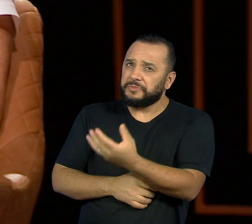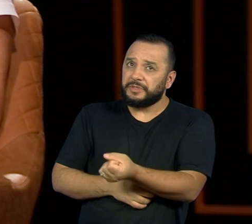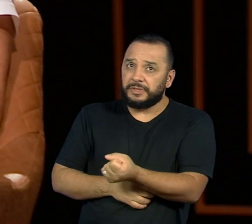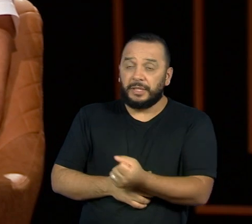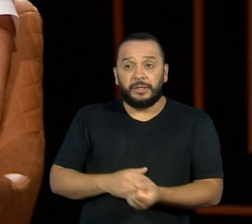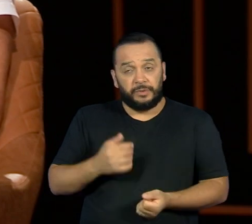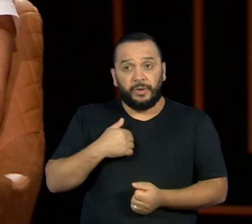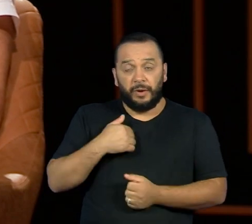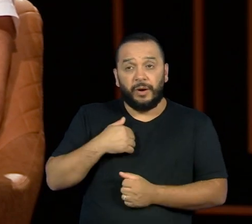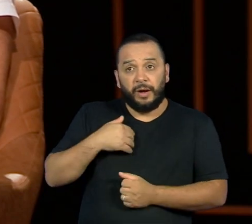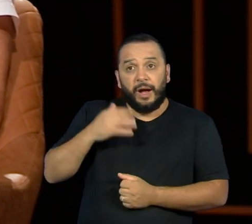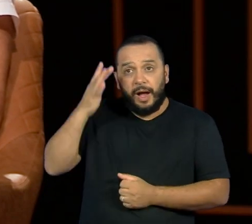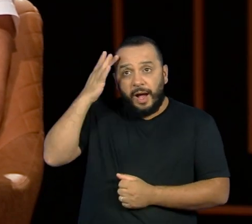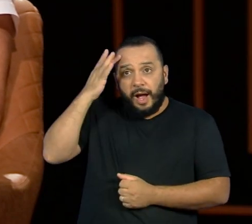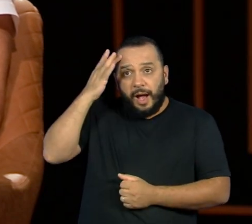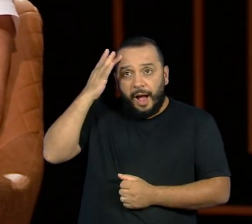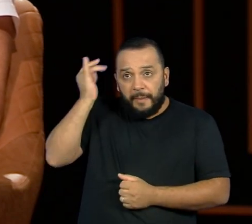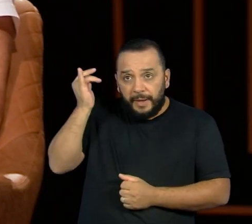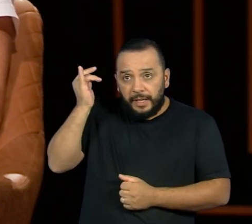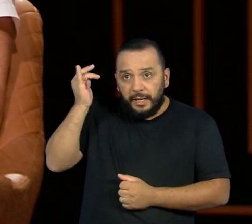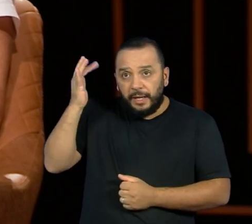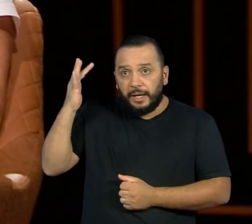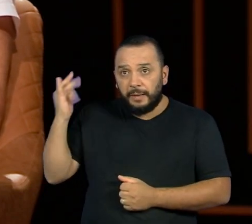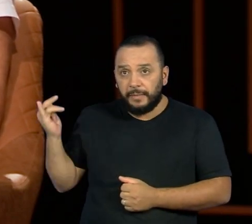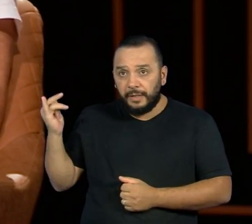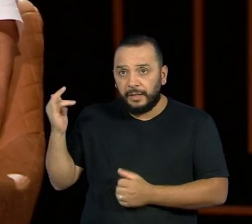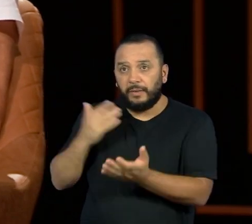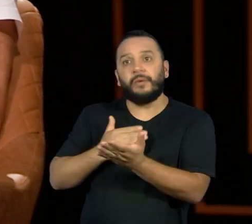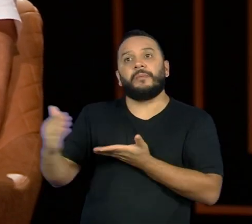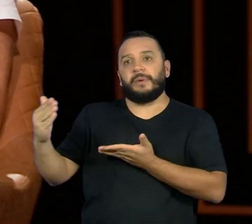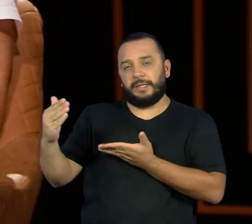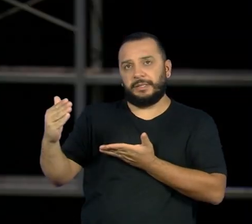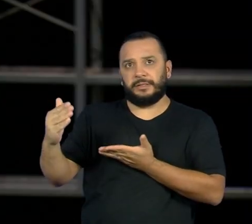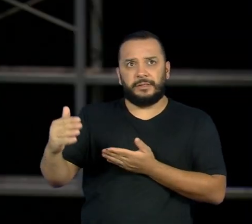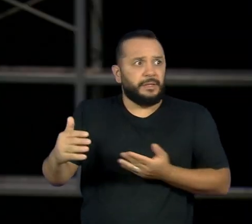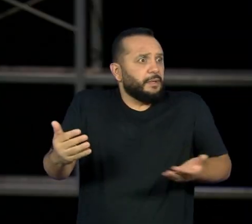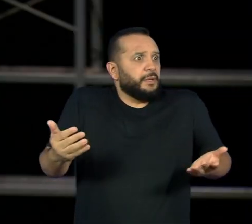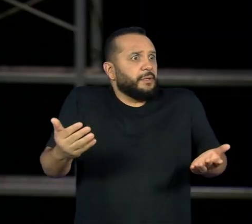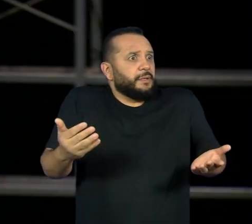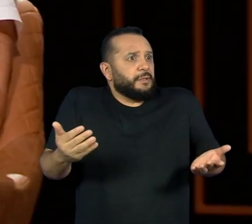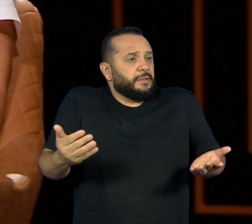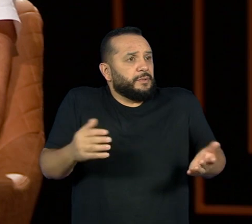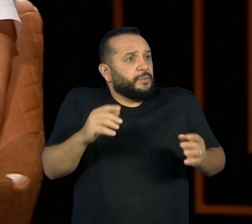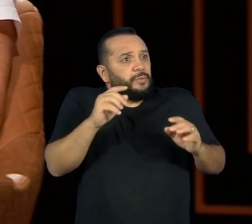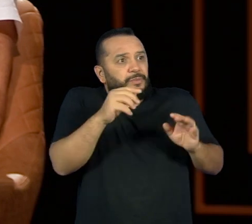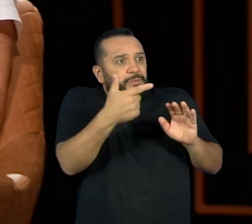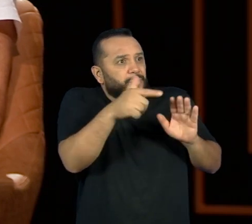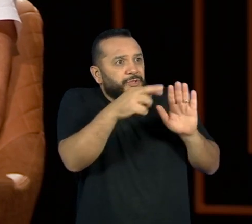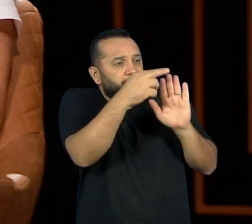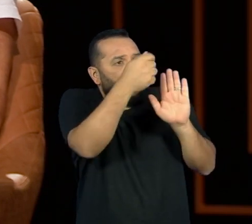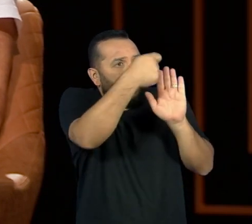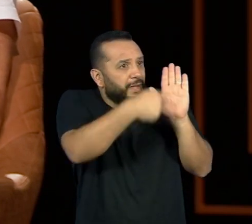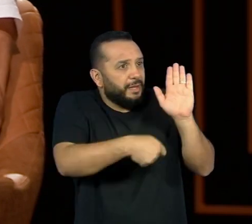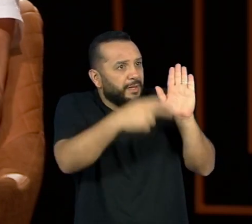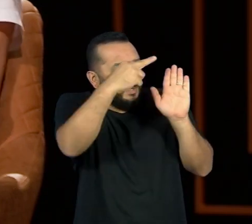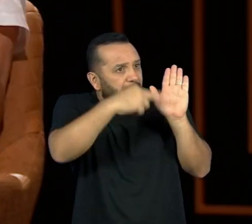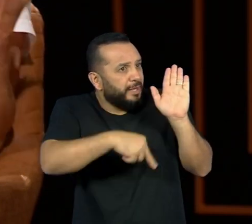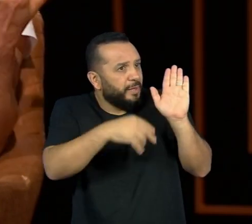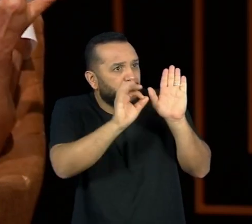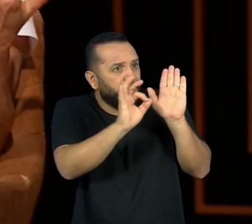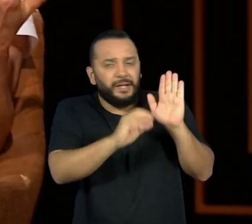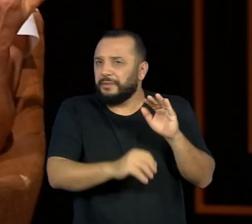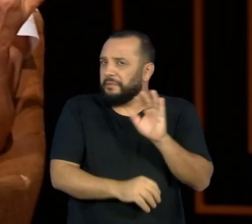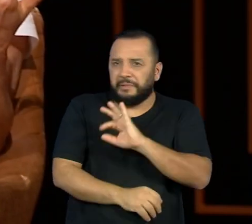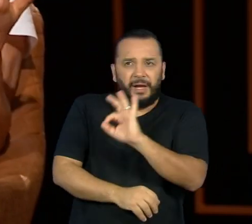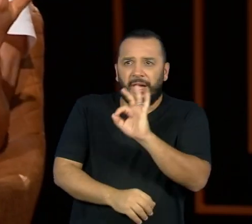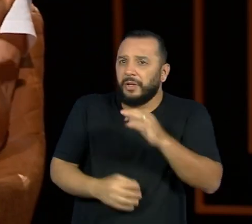depois de amanhã a gente filma. Não tinha nem figurino. Você não tinha nem lido o roteiro. Nada, nada.